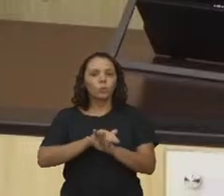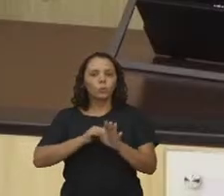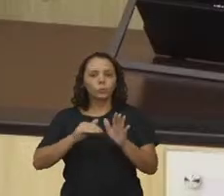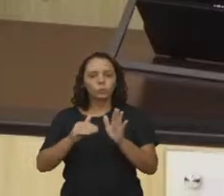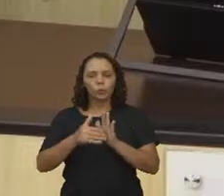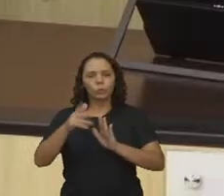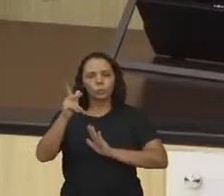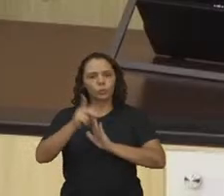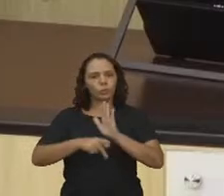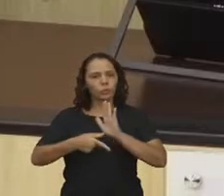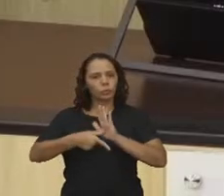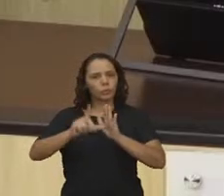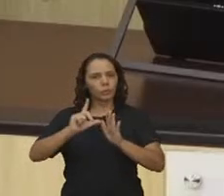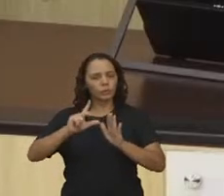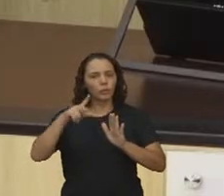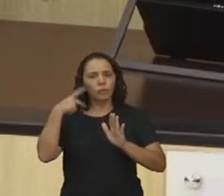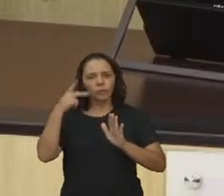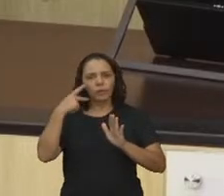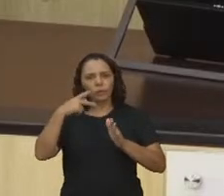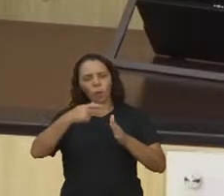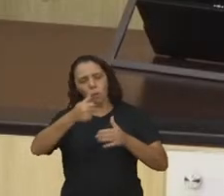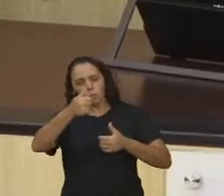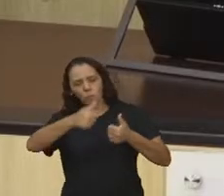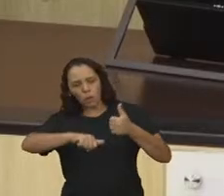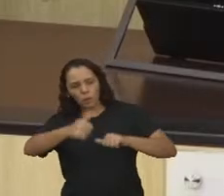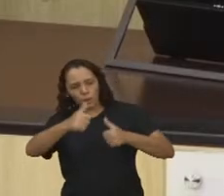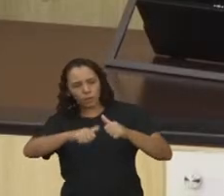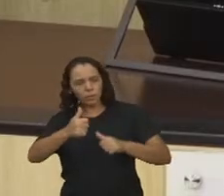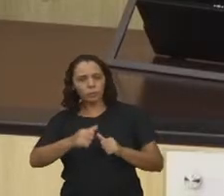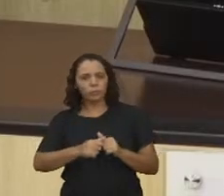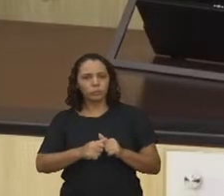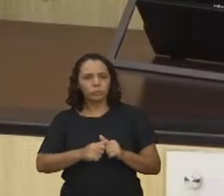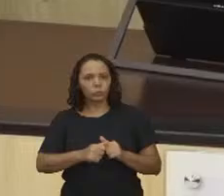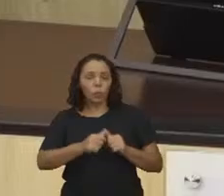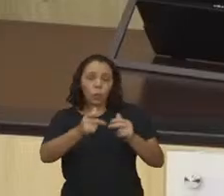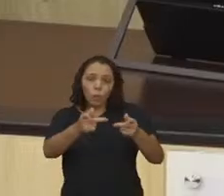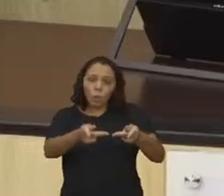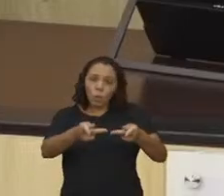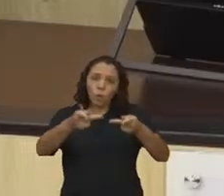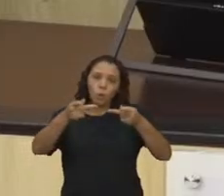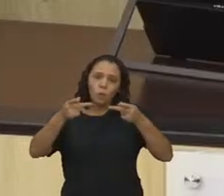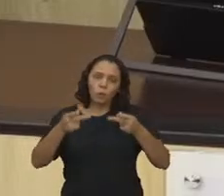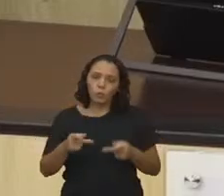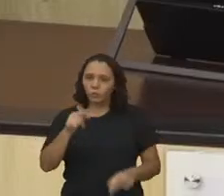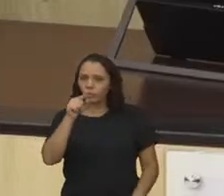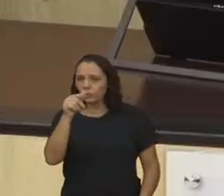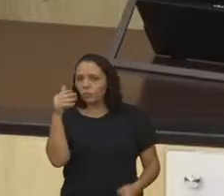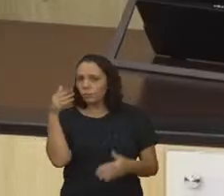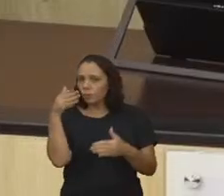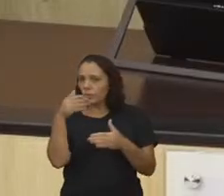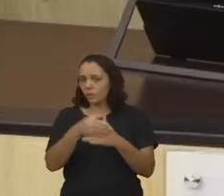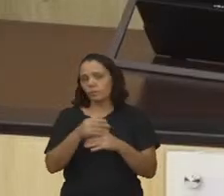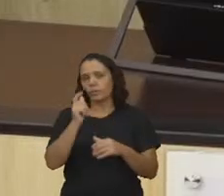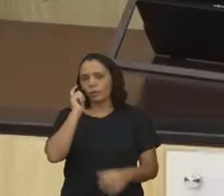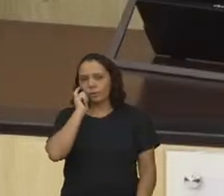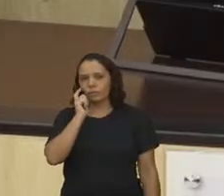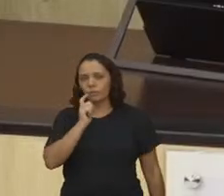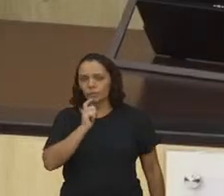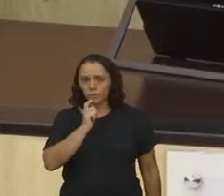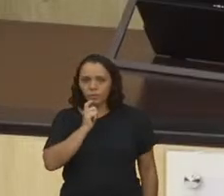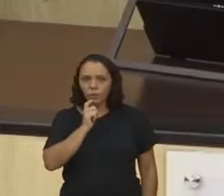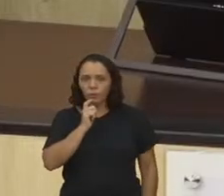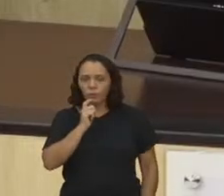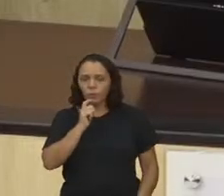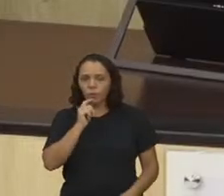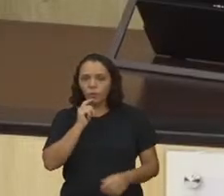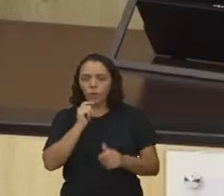os vereadores da comissão. Então fica aqui um convite, é que você não faz parte da comissão, mas fica um convite para você